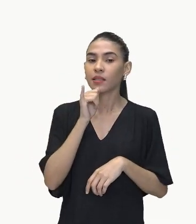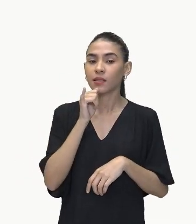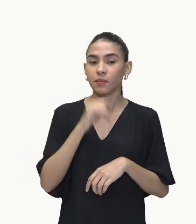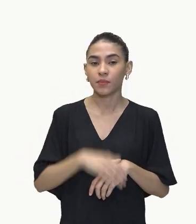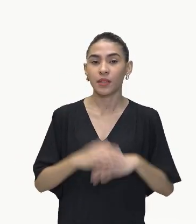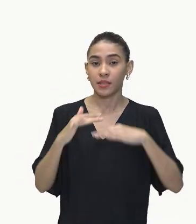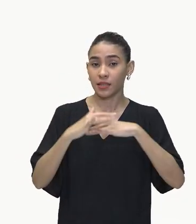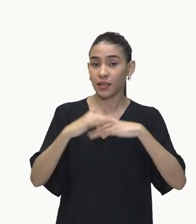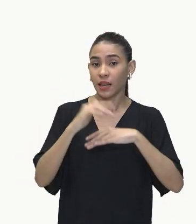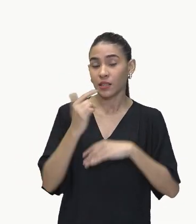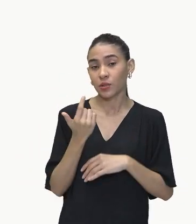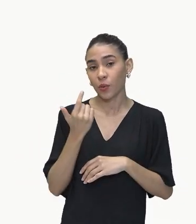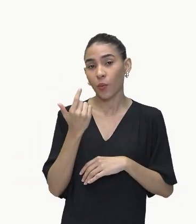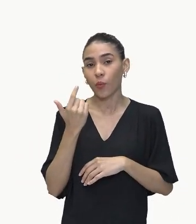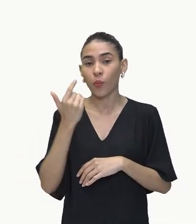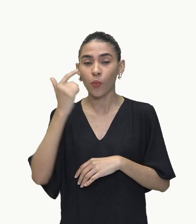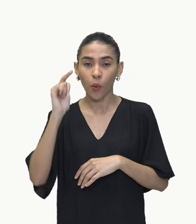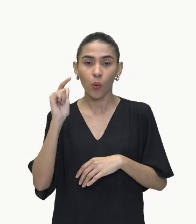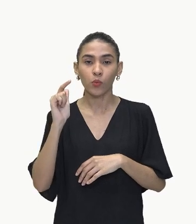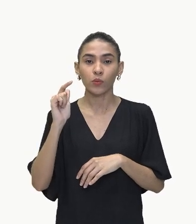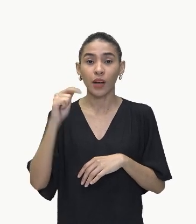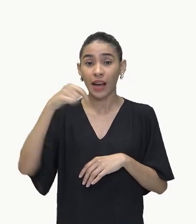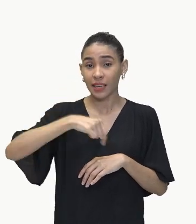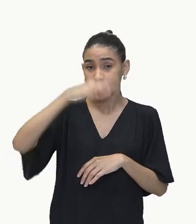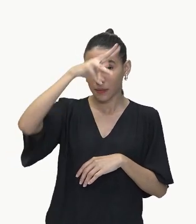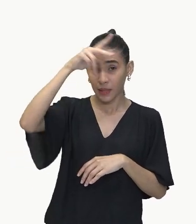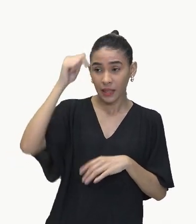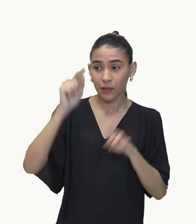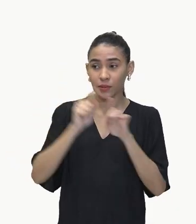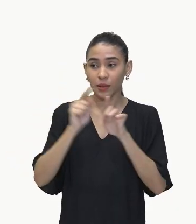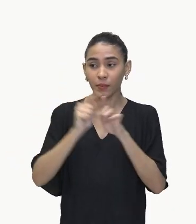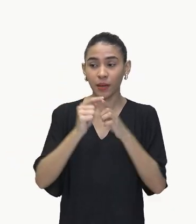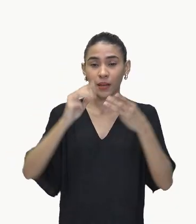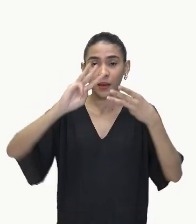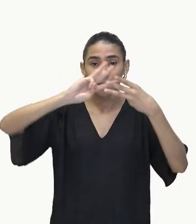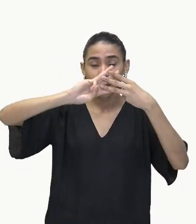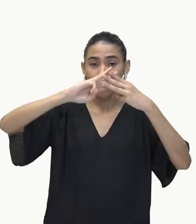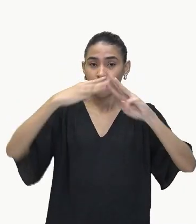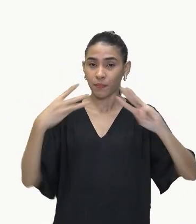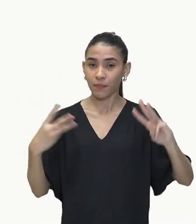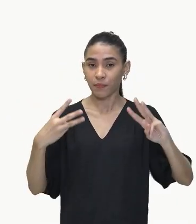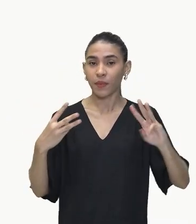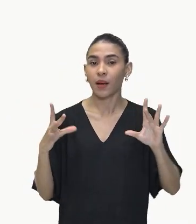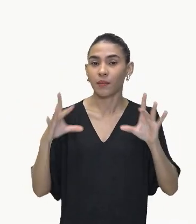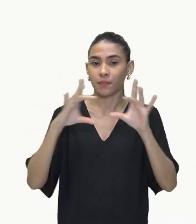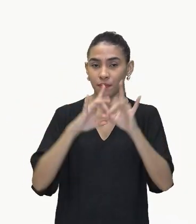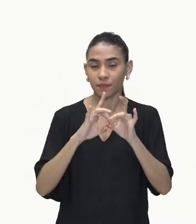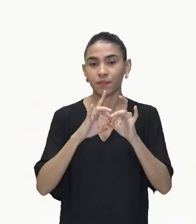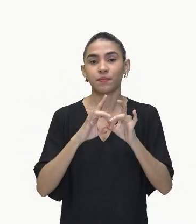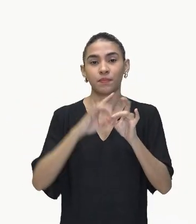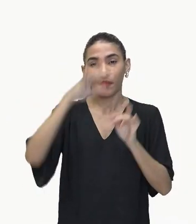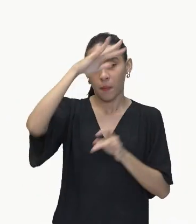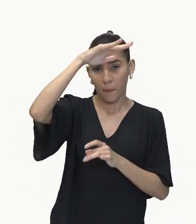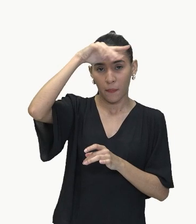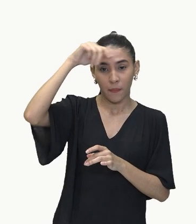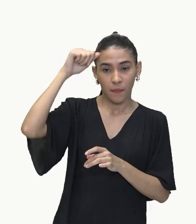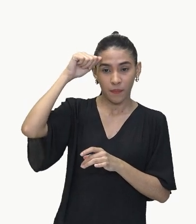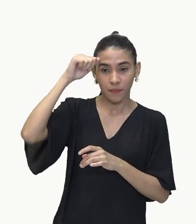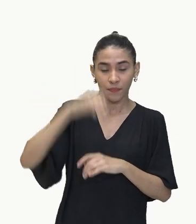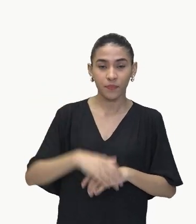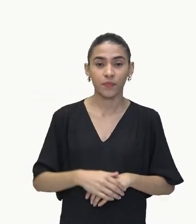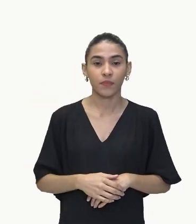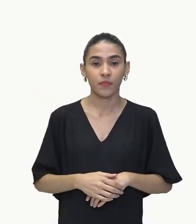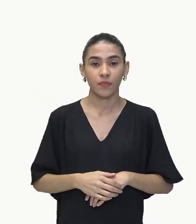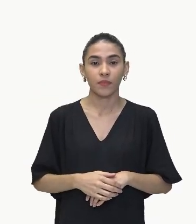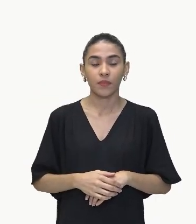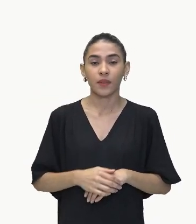do outro lado da ponte aqui do Rio Negro se emendem ali com aquela parte de Manaus que está na margem do